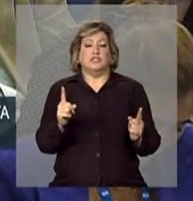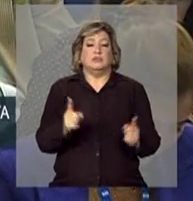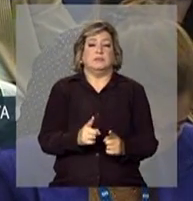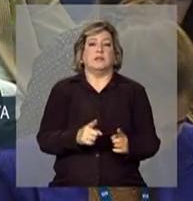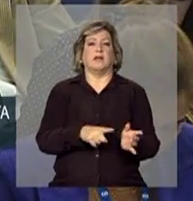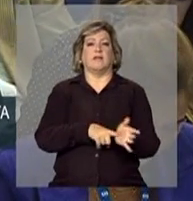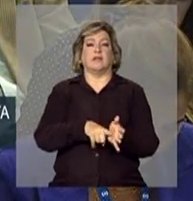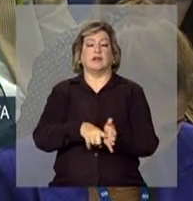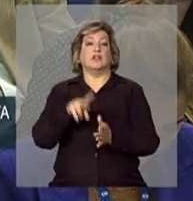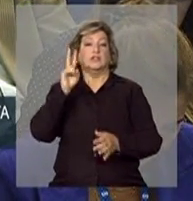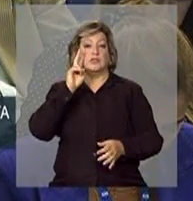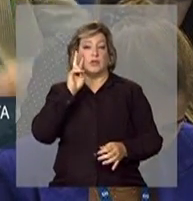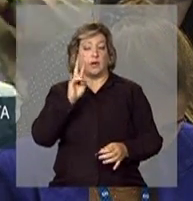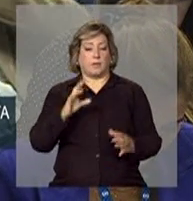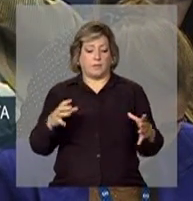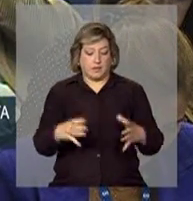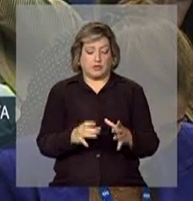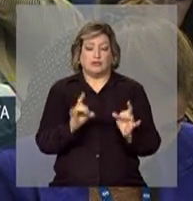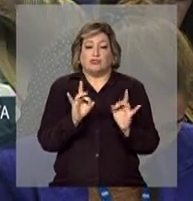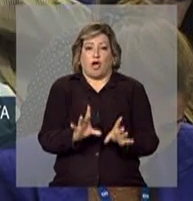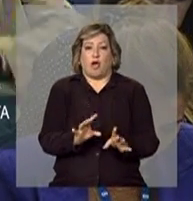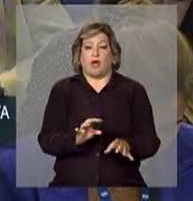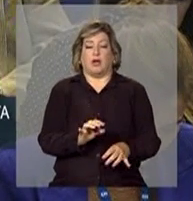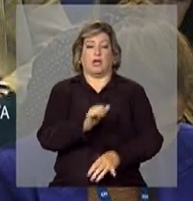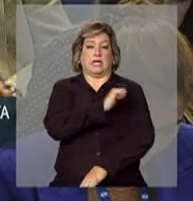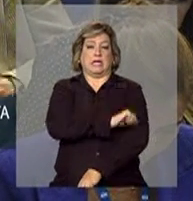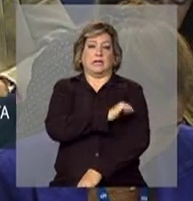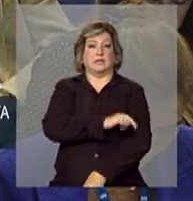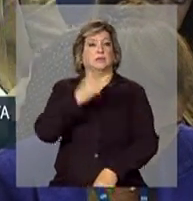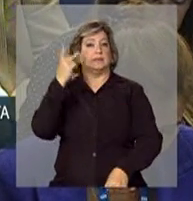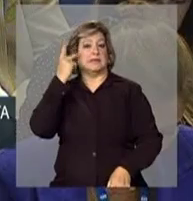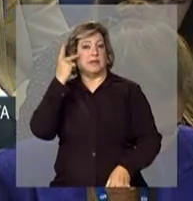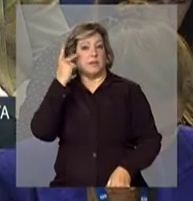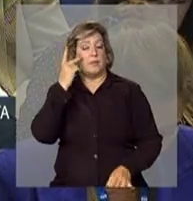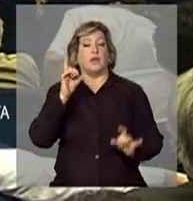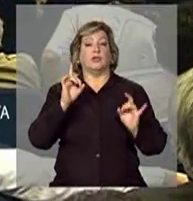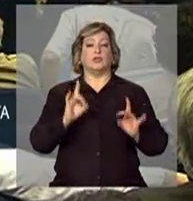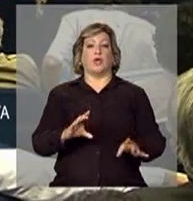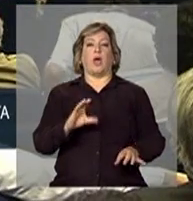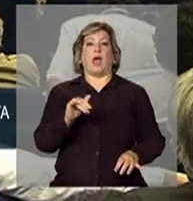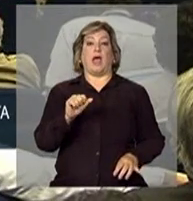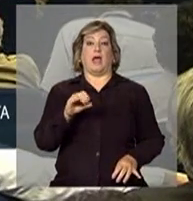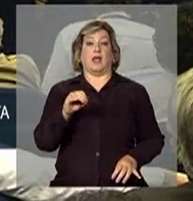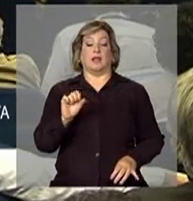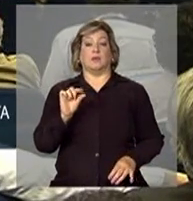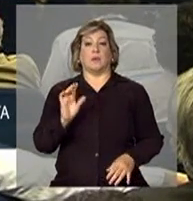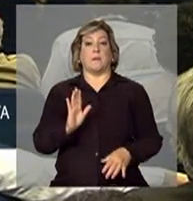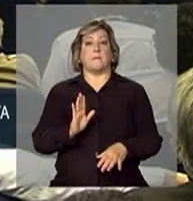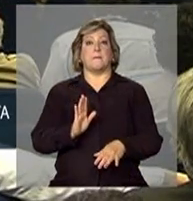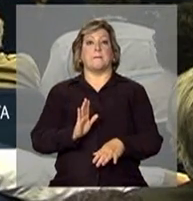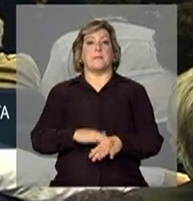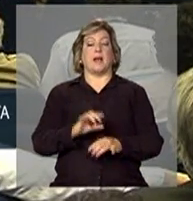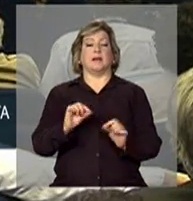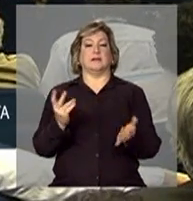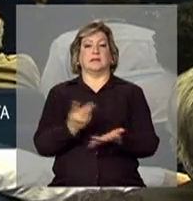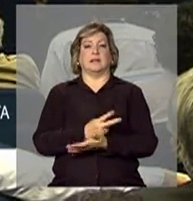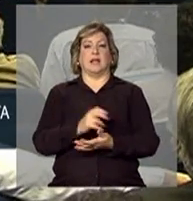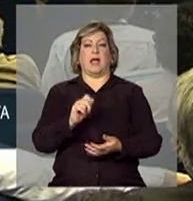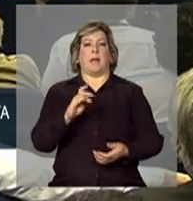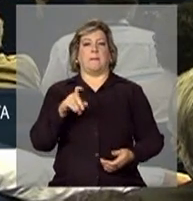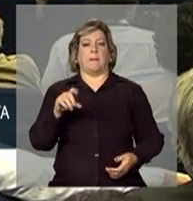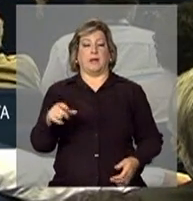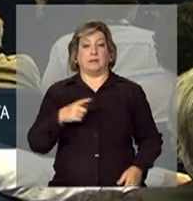eixo Rio-São Paulo, e de casos com mais apelo, com maior apelo midiático. Goiás teve um